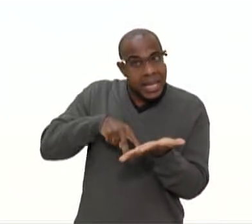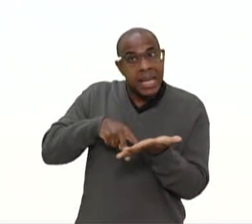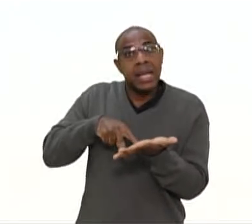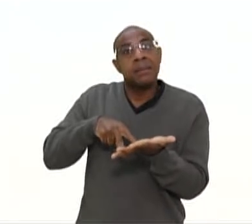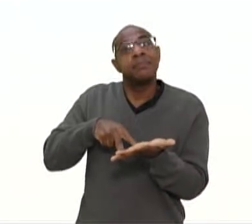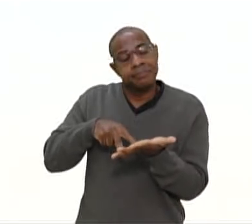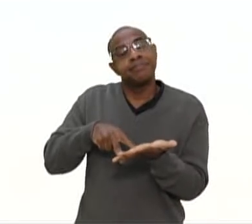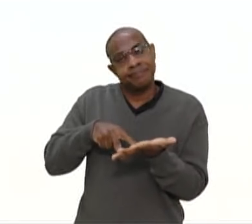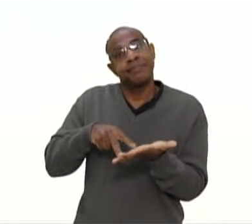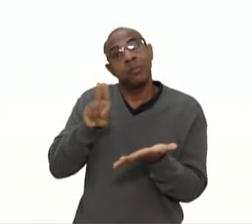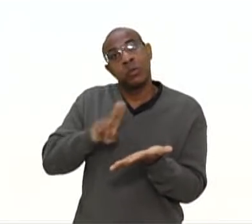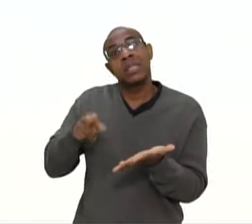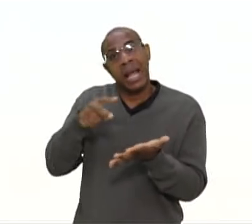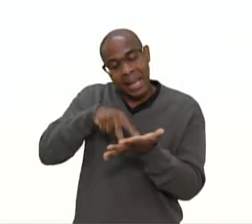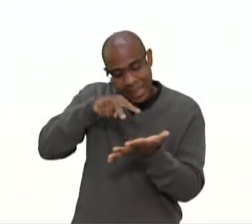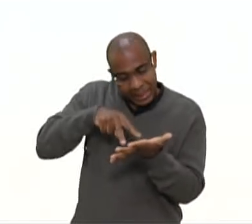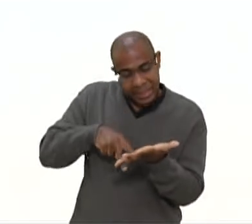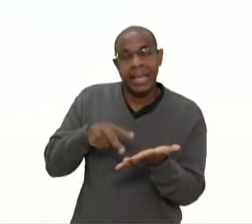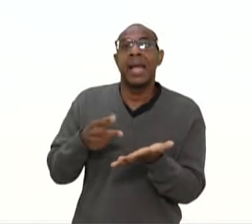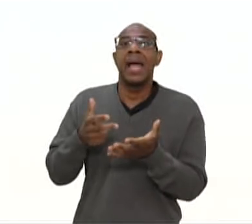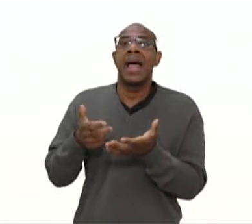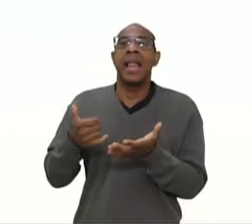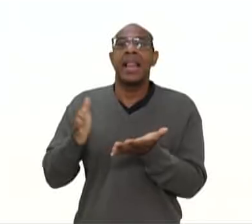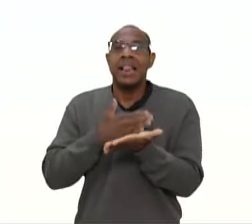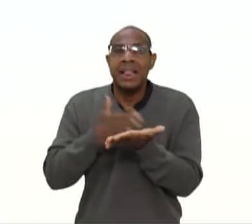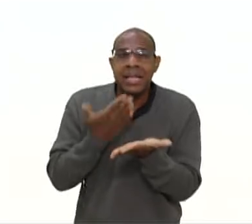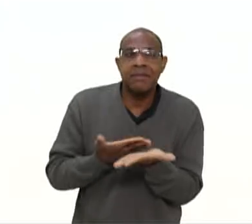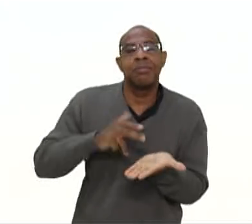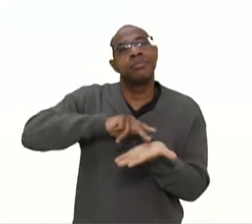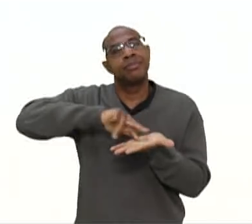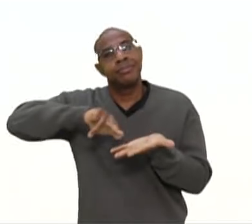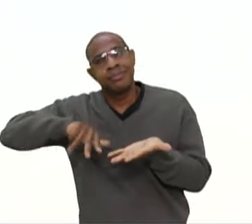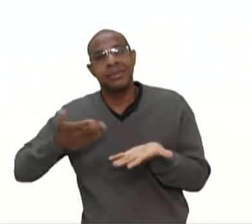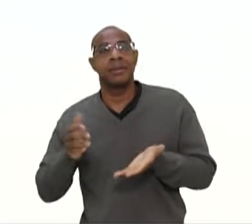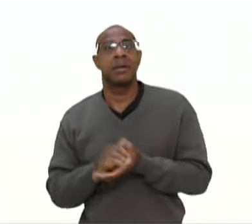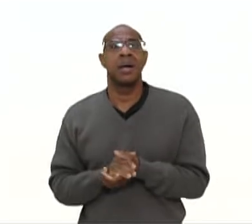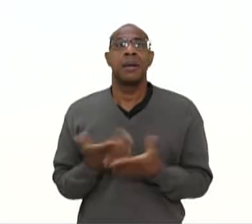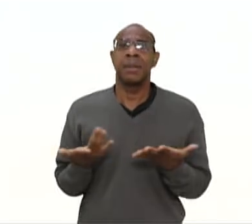os amigos. O que veio para aproximar acabou